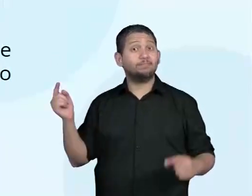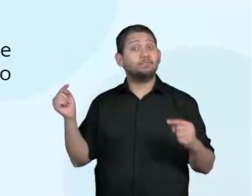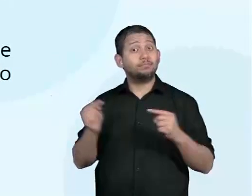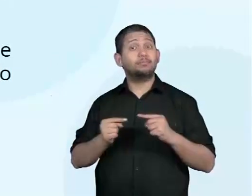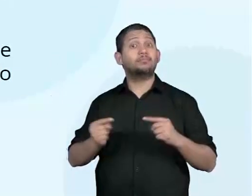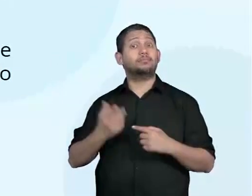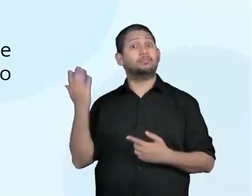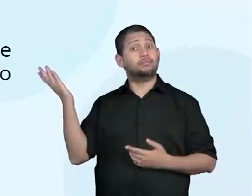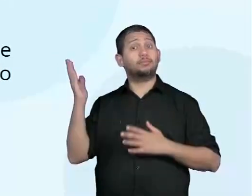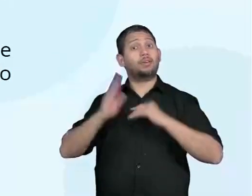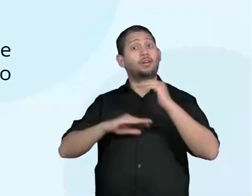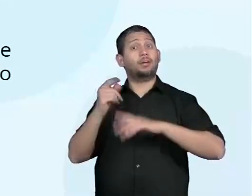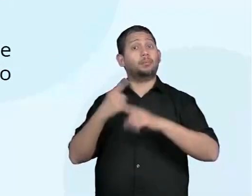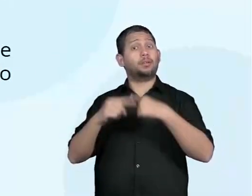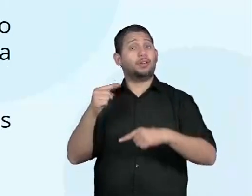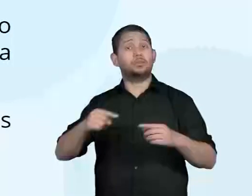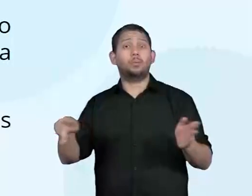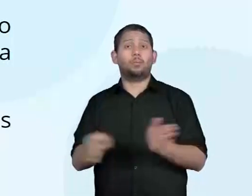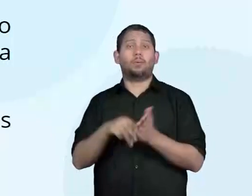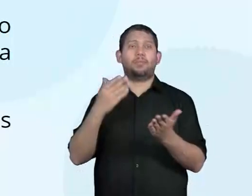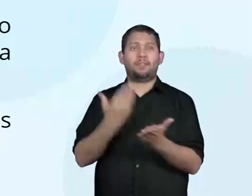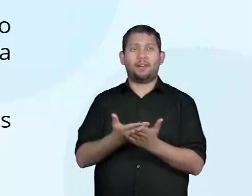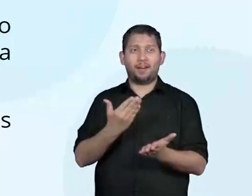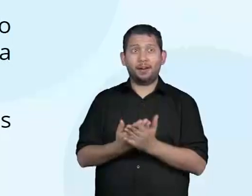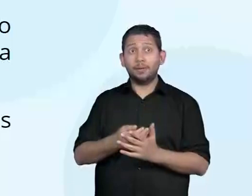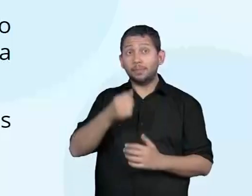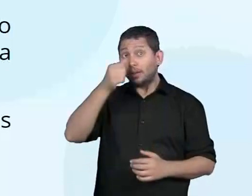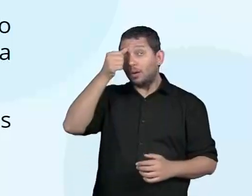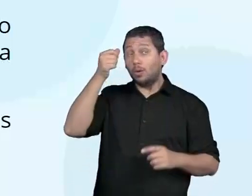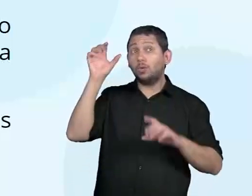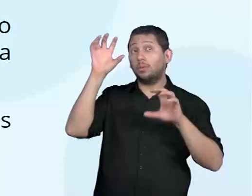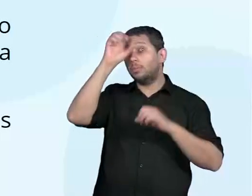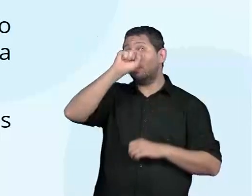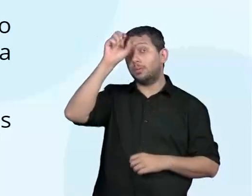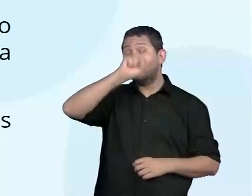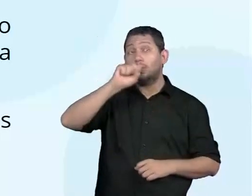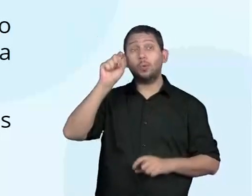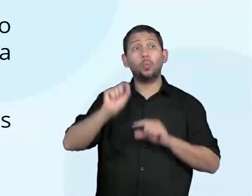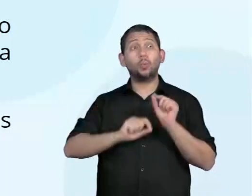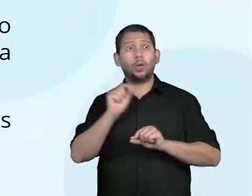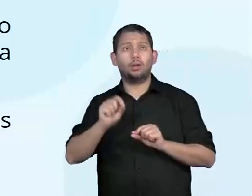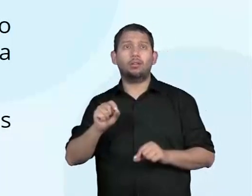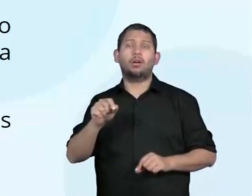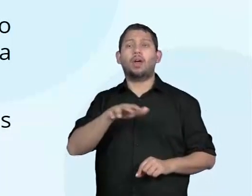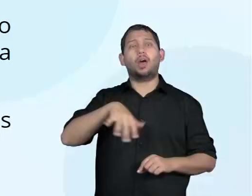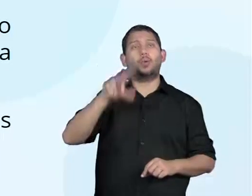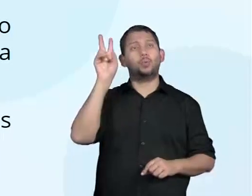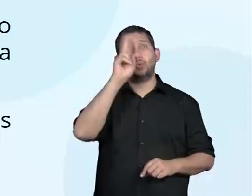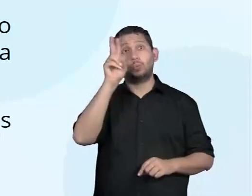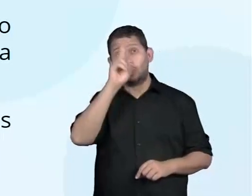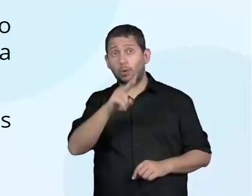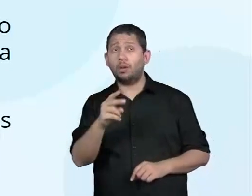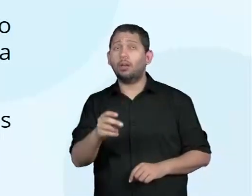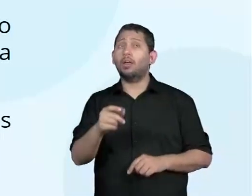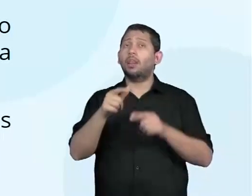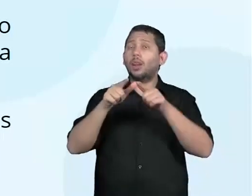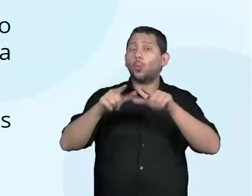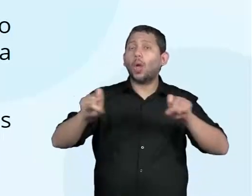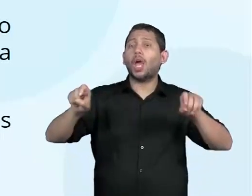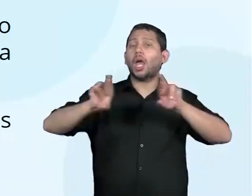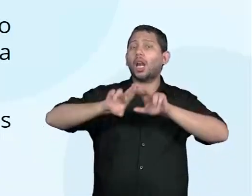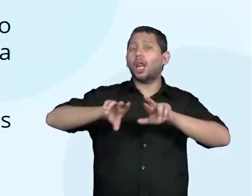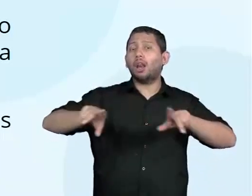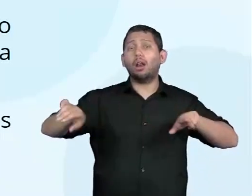as habilidades que compõem a aula de hoje. Vamos lá então? Unidade temática é o registro da